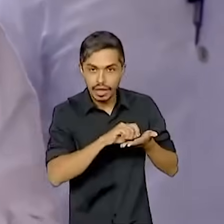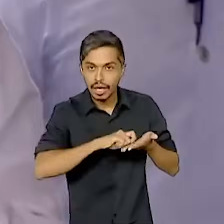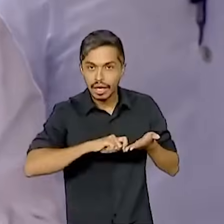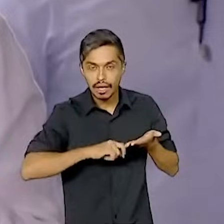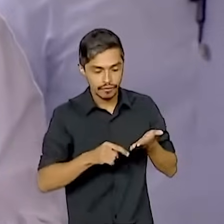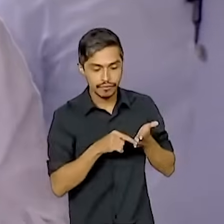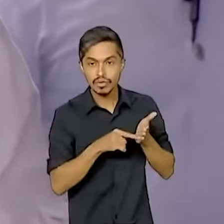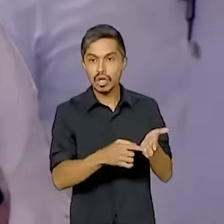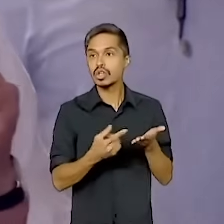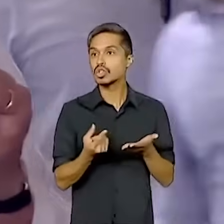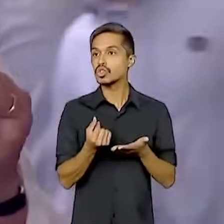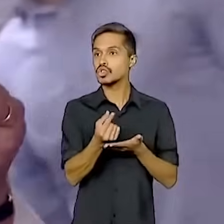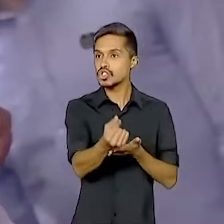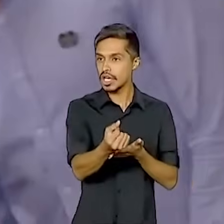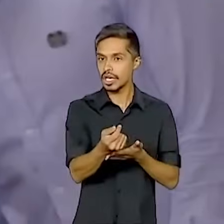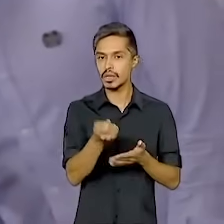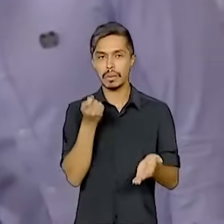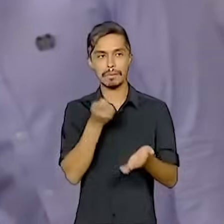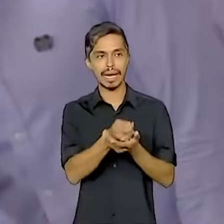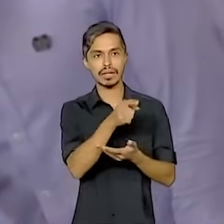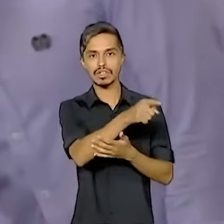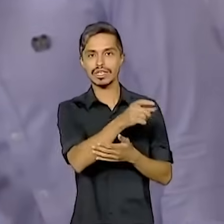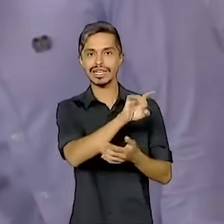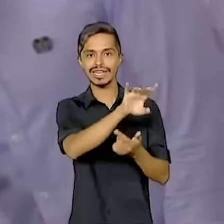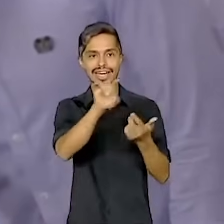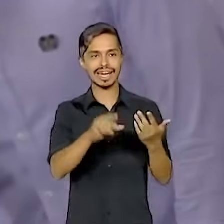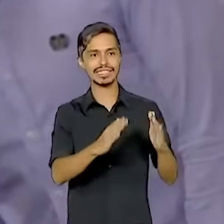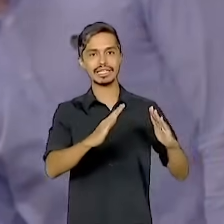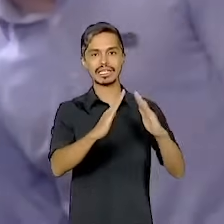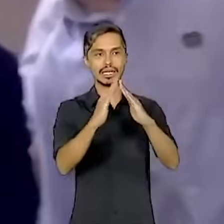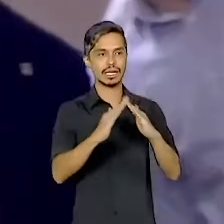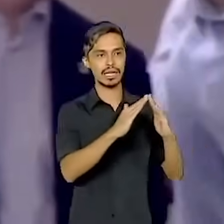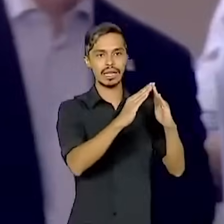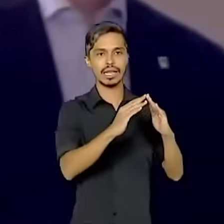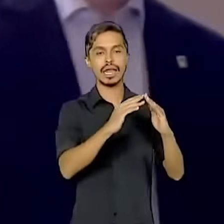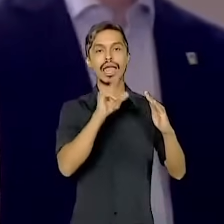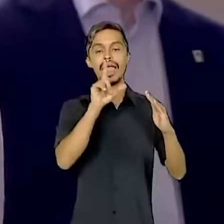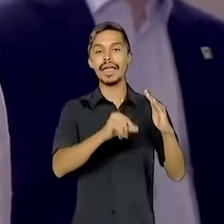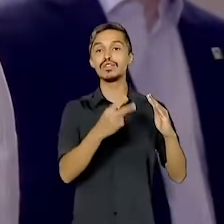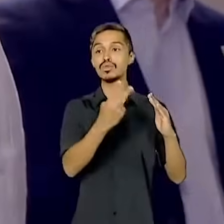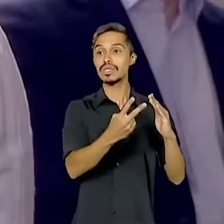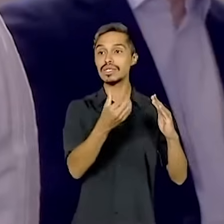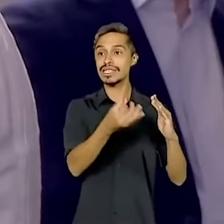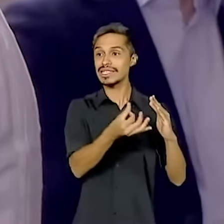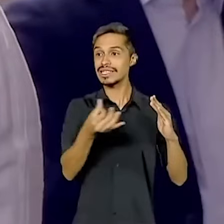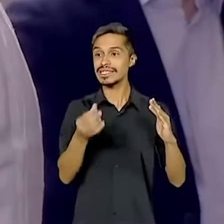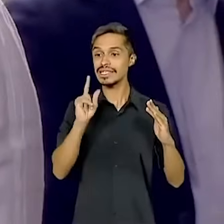que o custo estimado de cada apartamento é 216 mil reais.